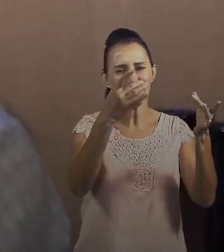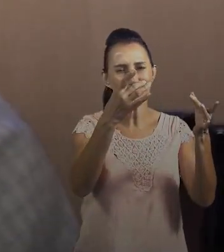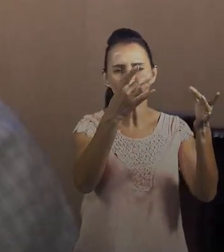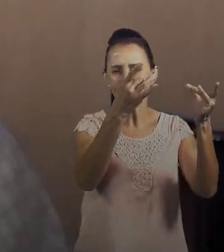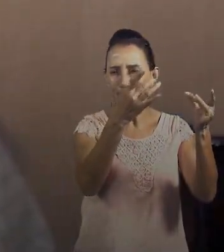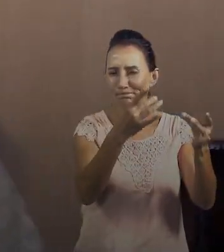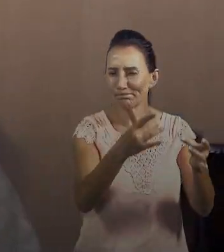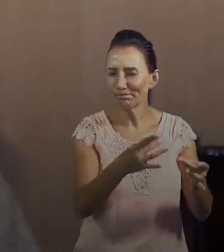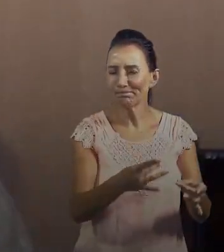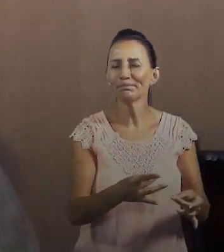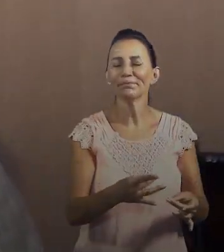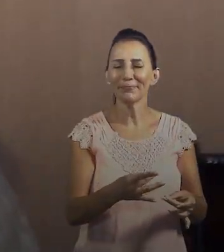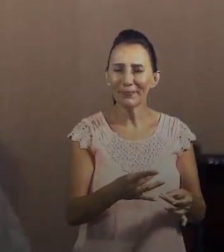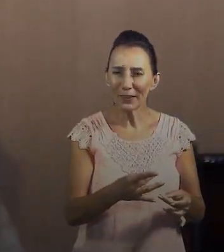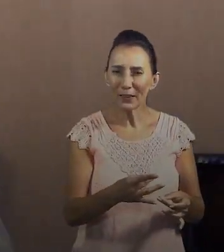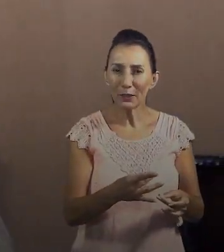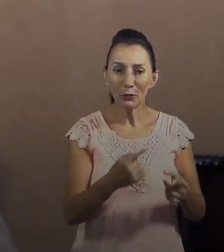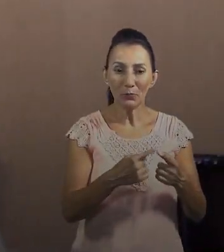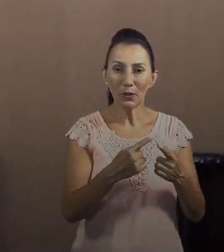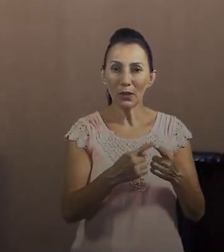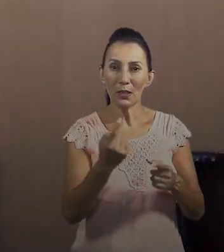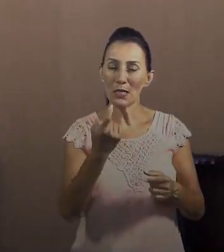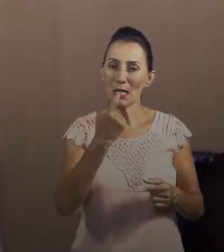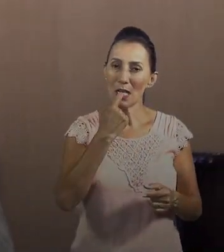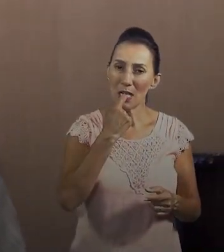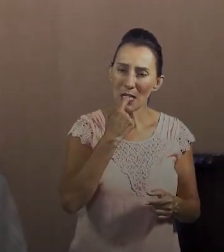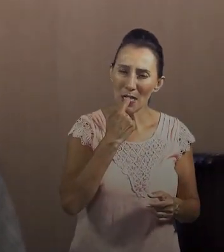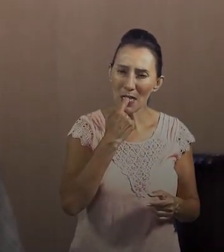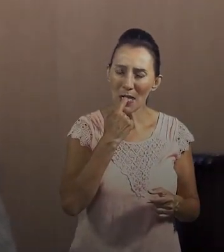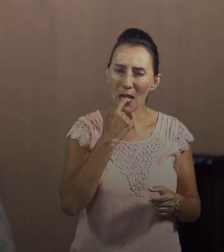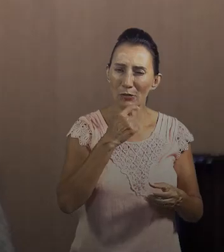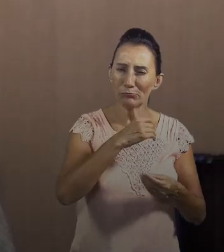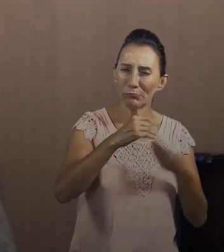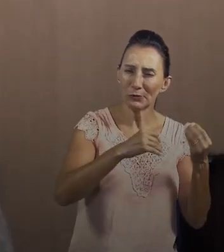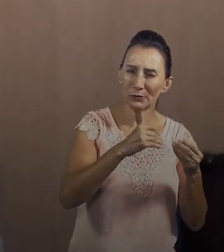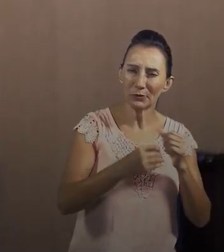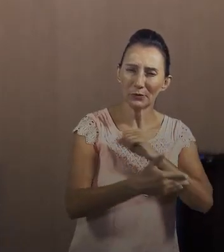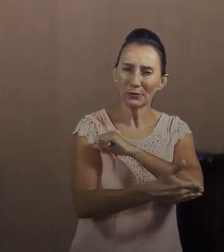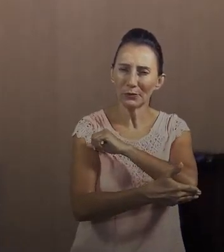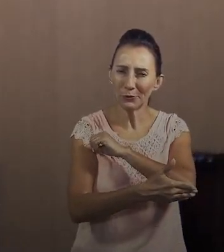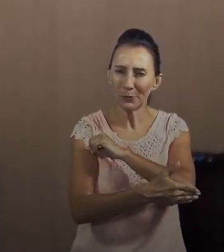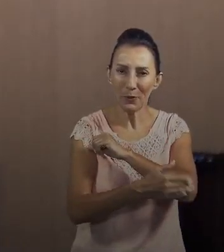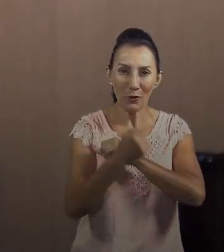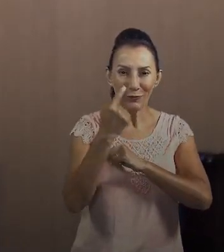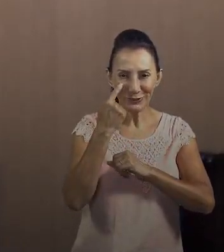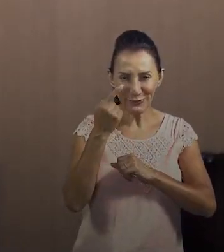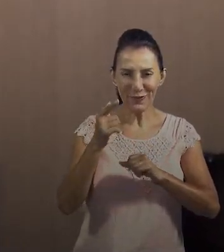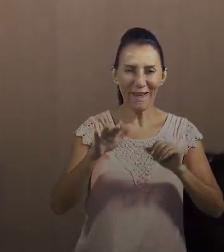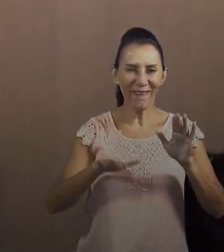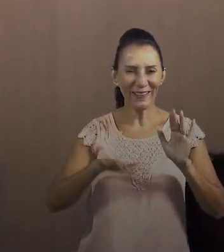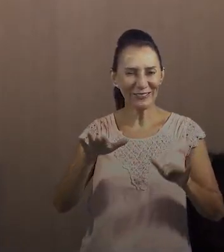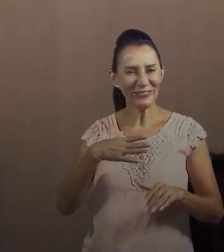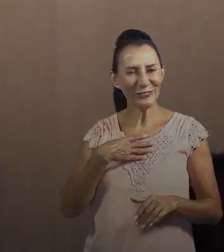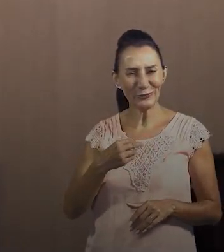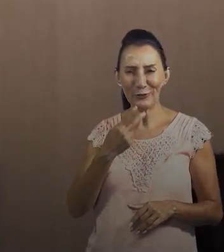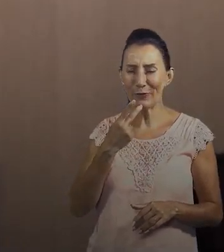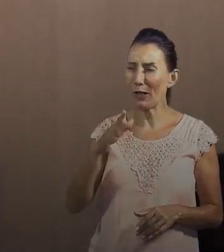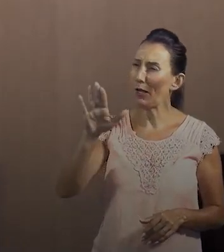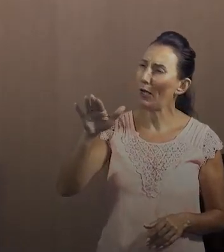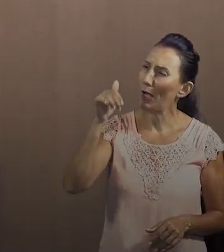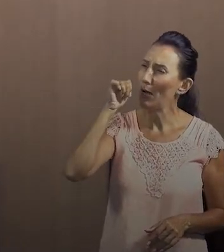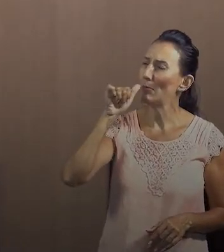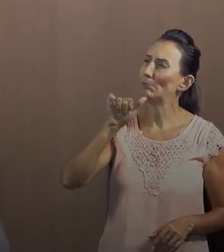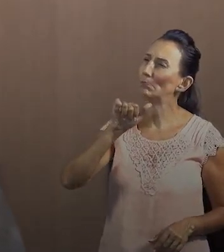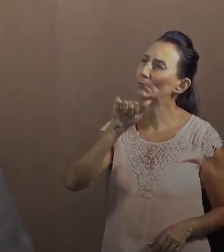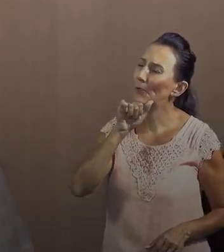olha, porque a inveja, ela pode se misturar com o ciúme. Você vê que muitos filhos